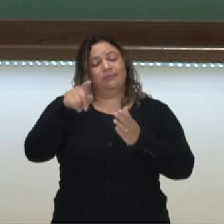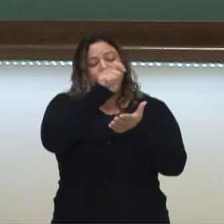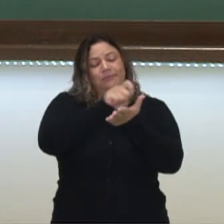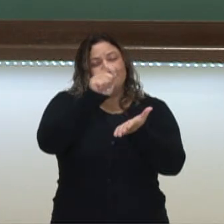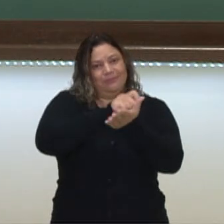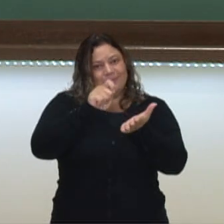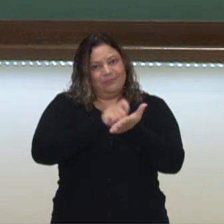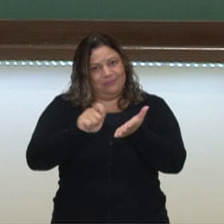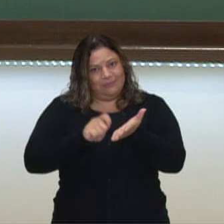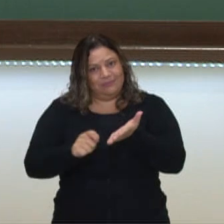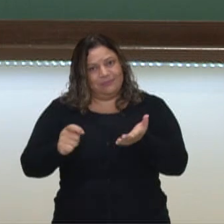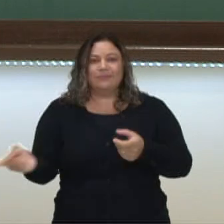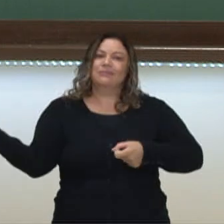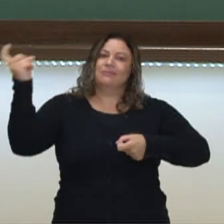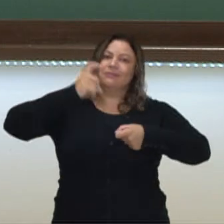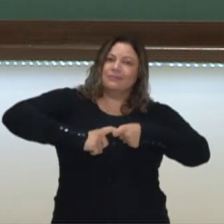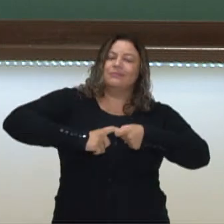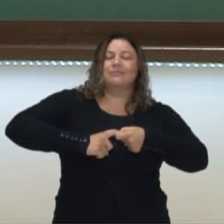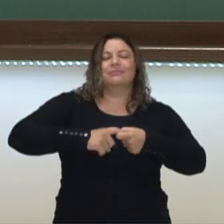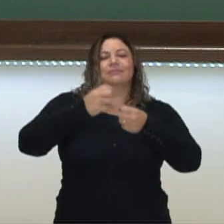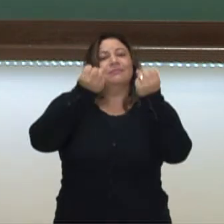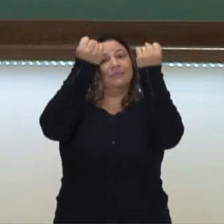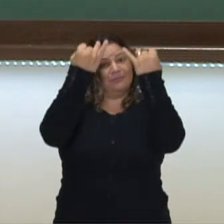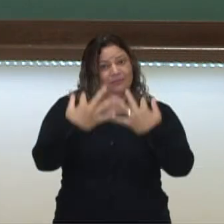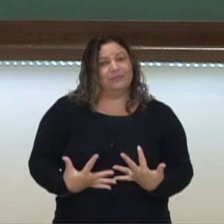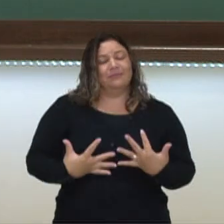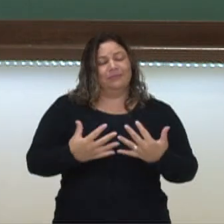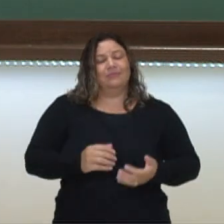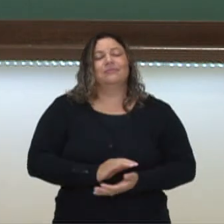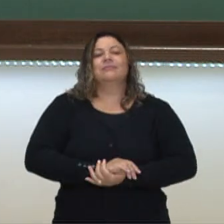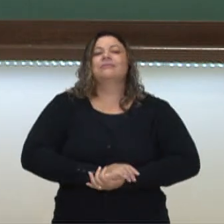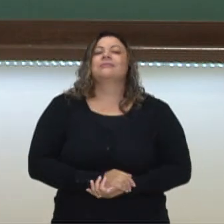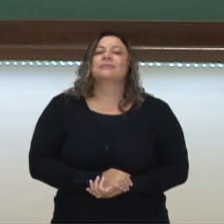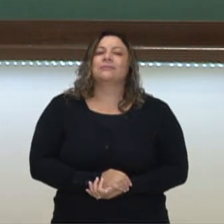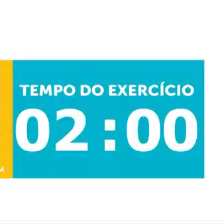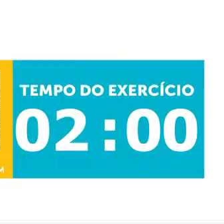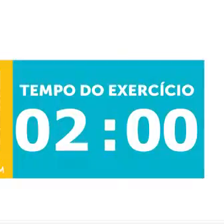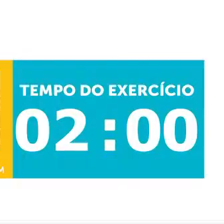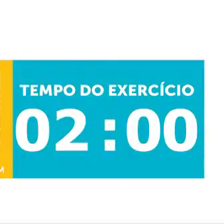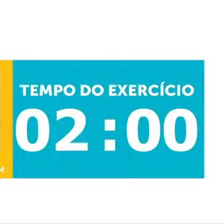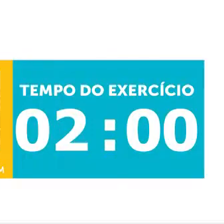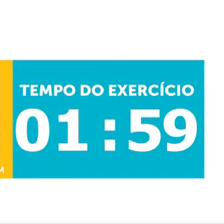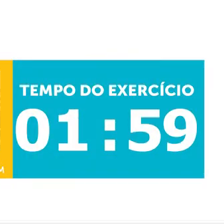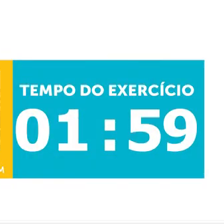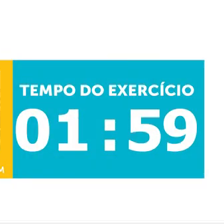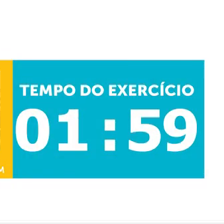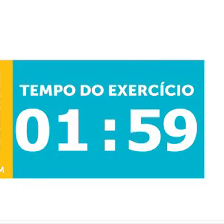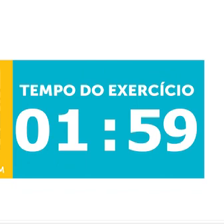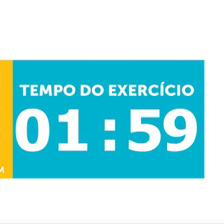de vocês, que eu já volto comentando o gabarito para vocês.